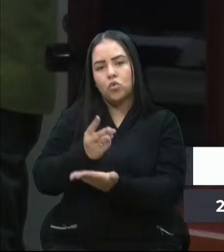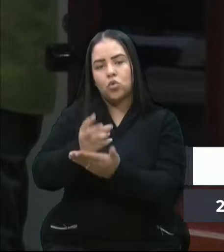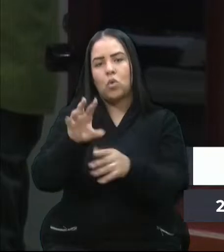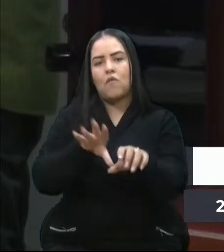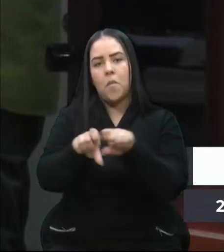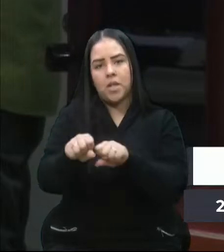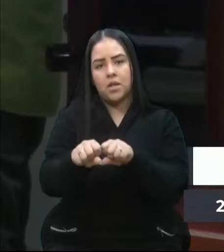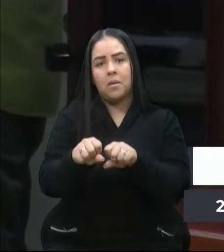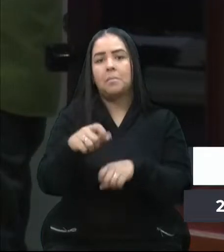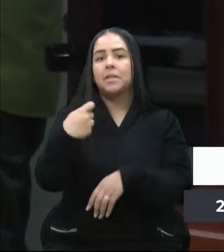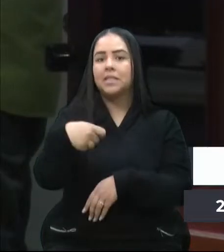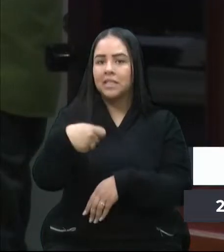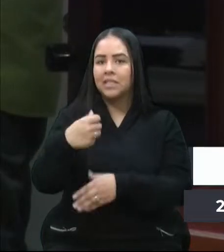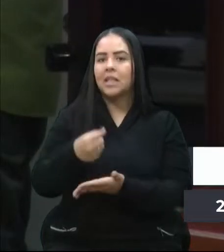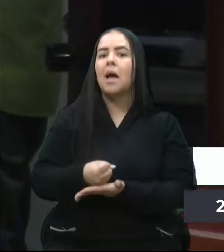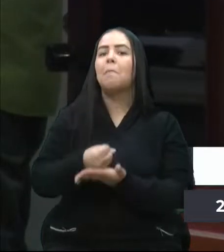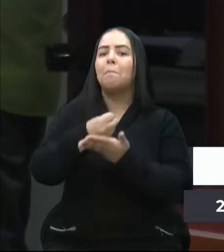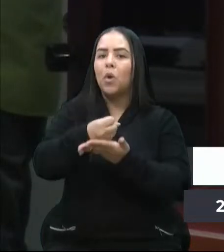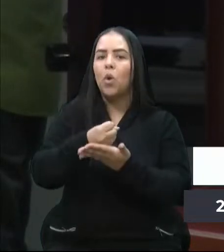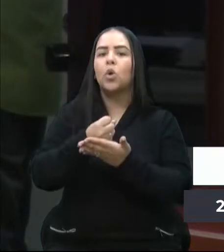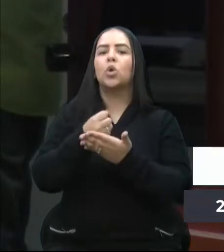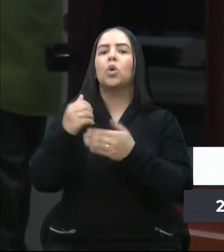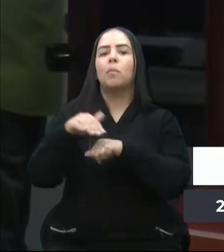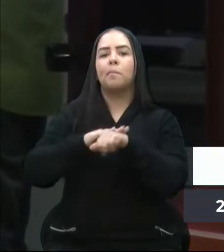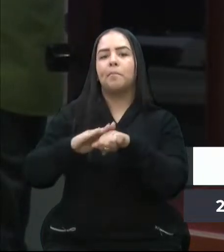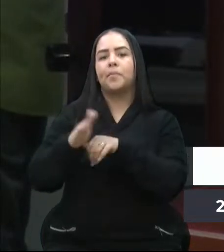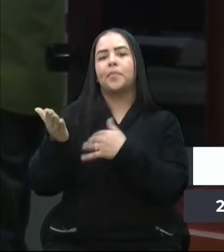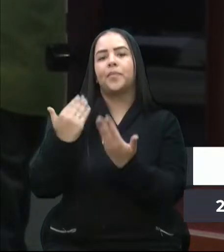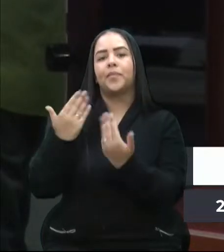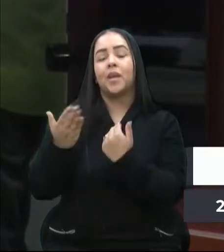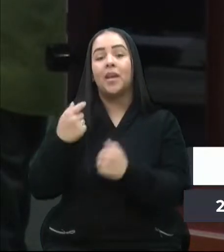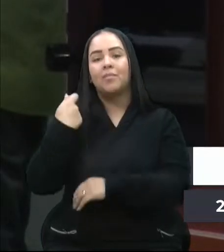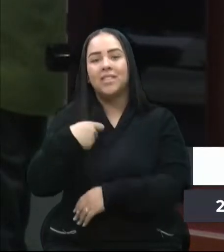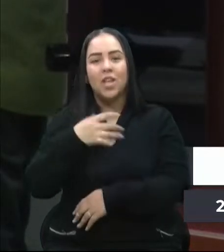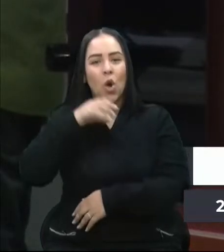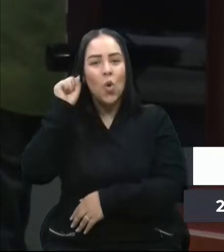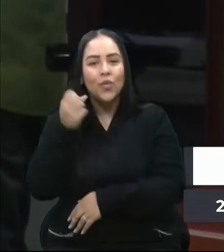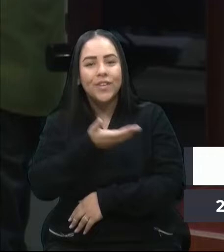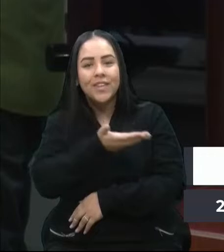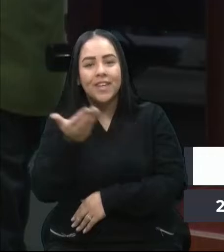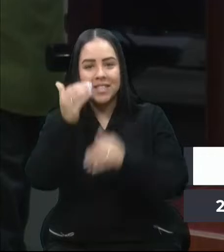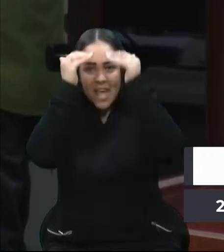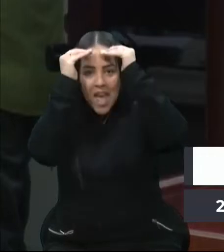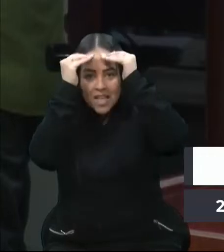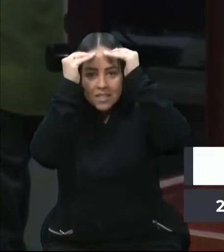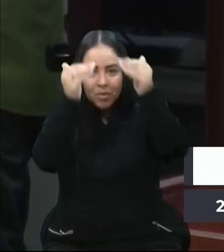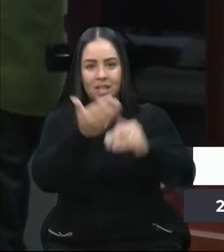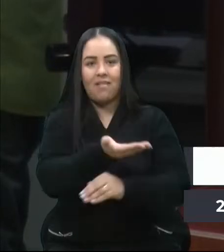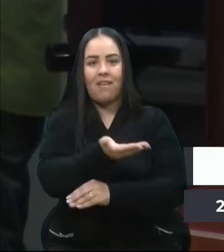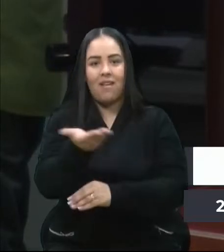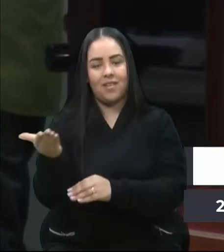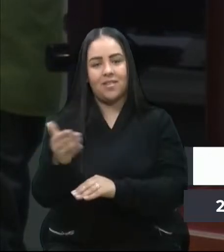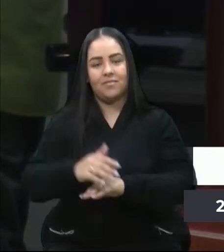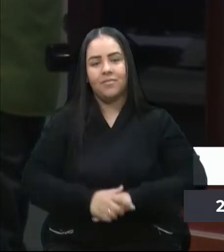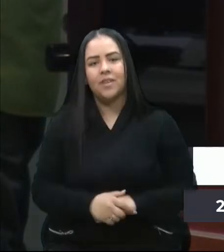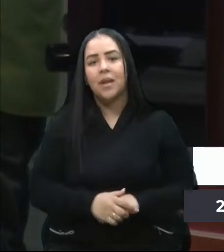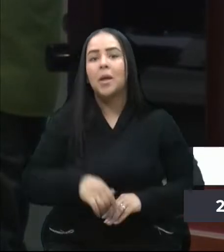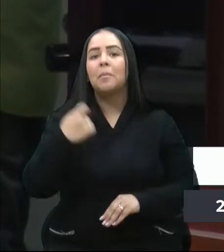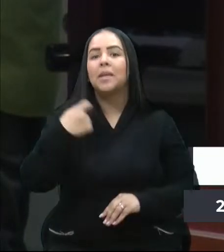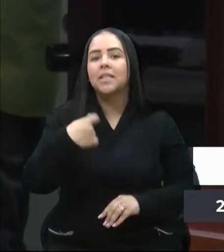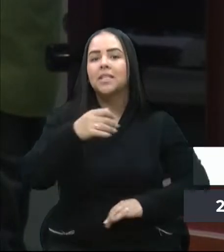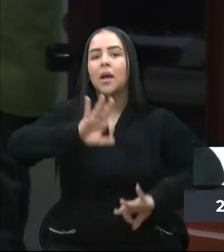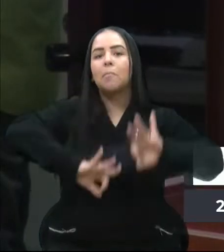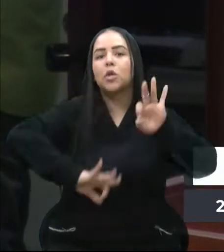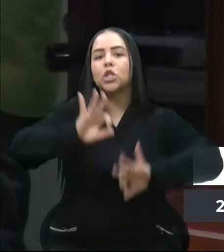apoio, precisam de diálogo, precisam ser ouvidos e respeitados. Precisam que os